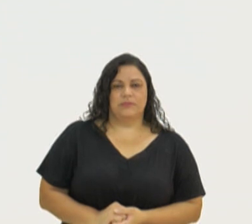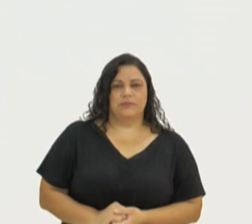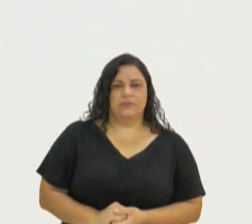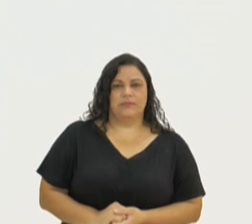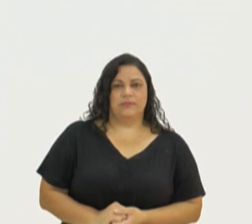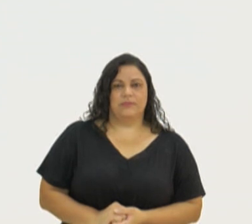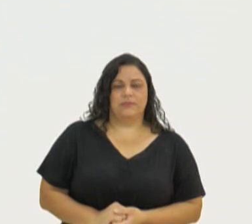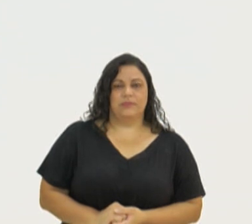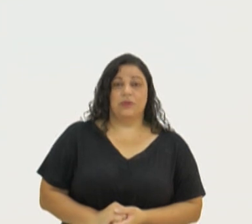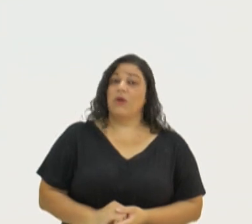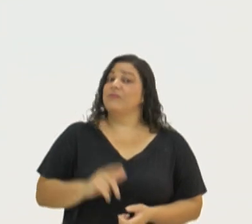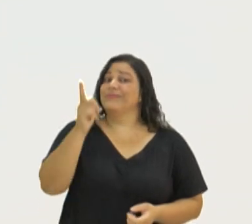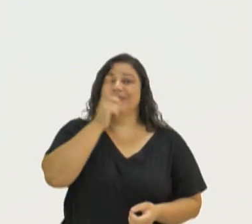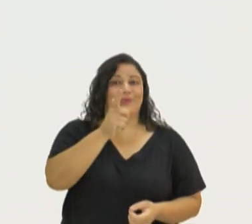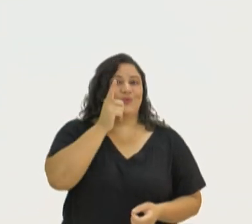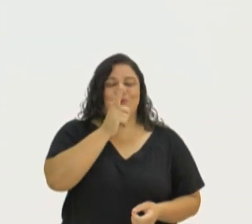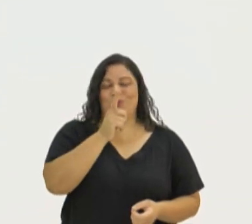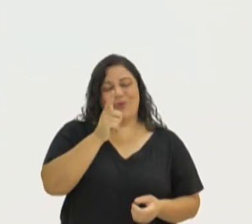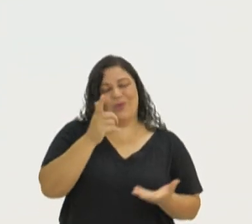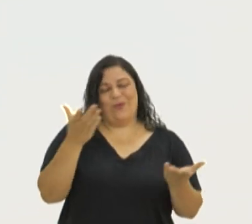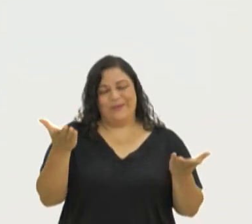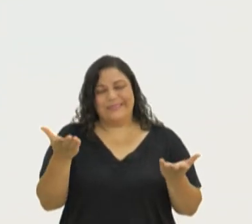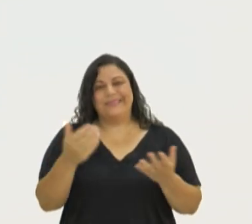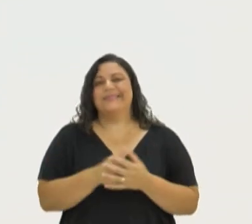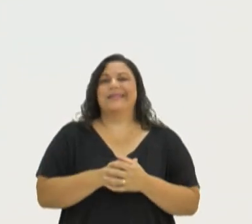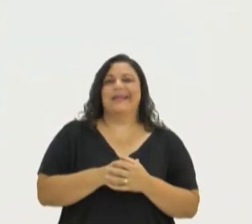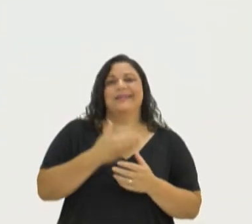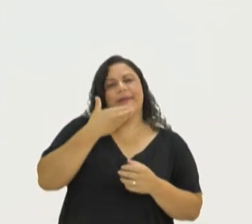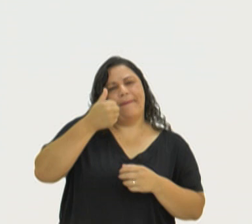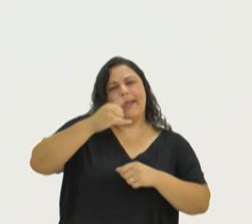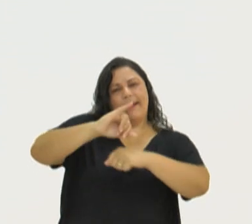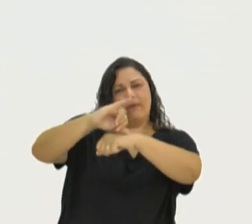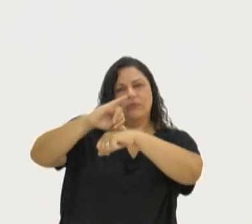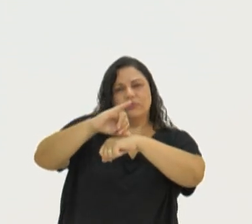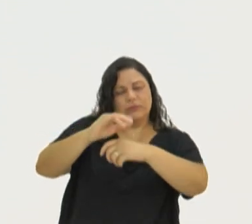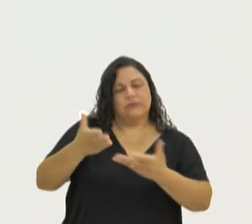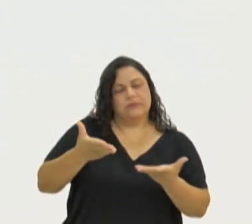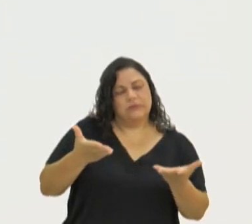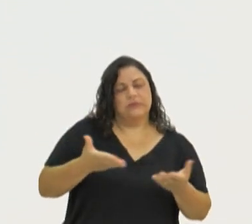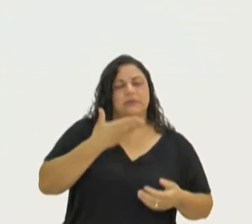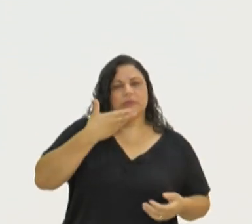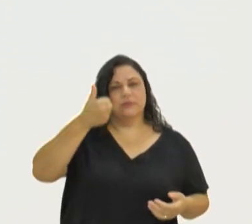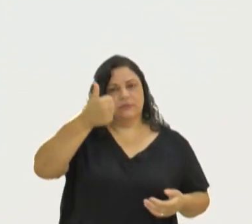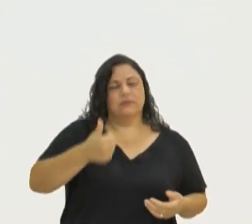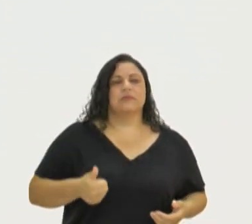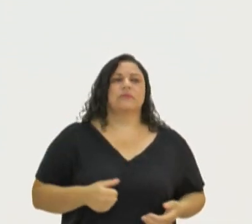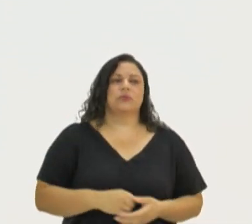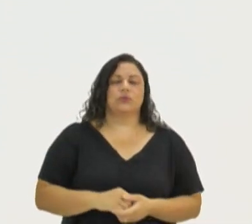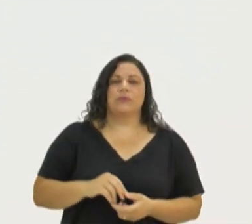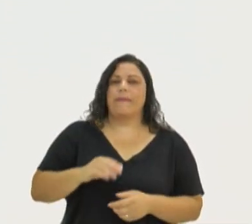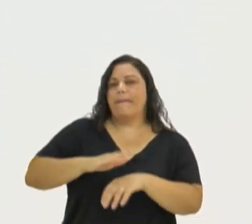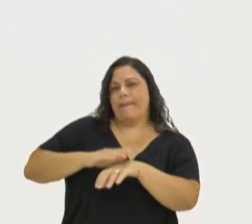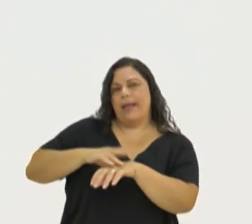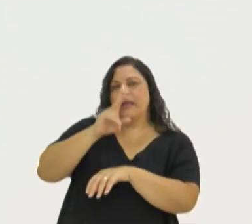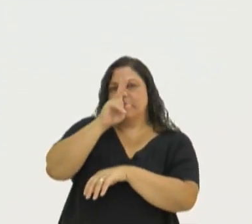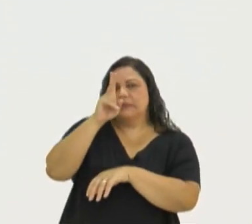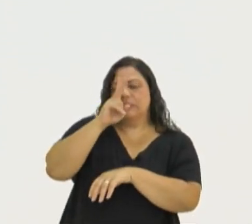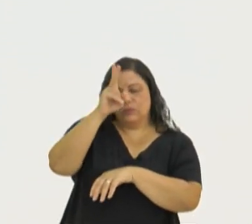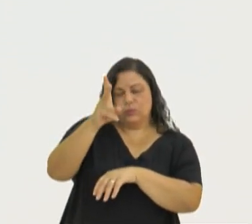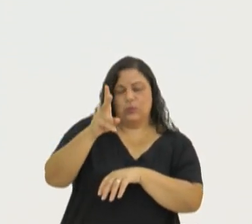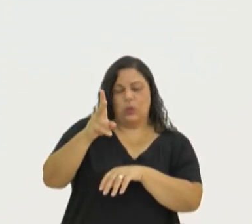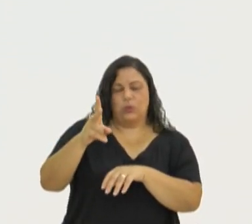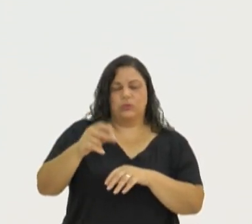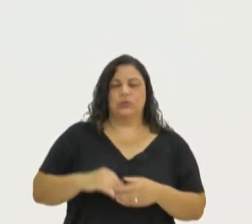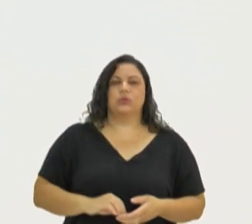olha só, ela já não consegue atacar tantas casas assim. Então, a dama sempre ela vai se tornar muito mais forte nas peças aqui do